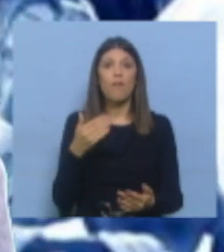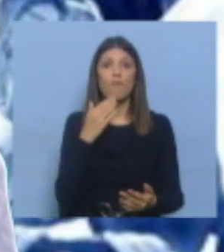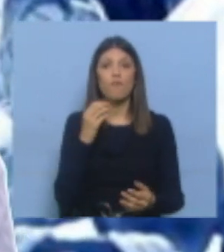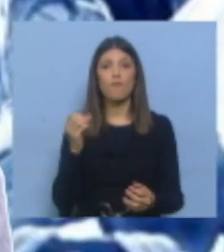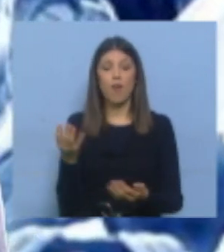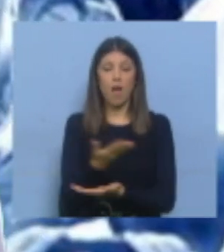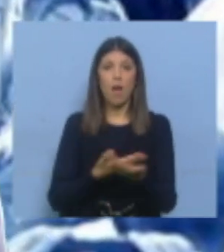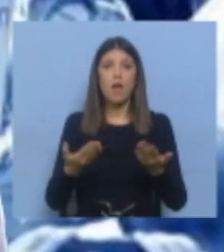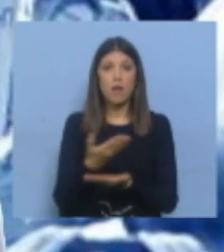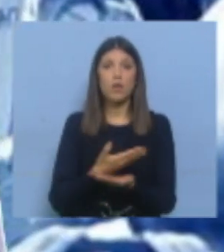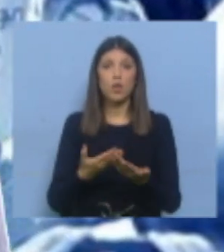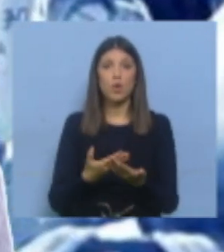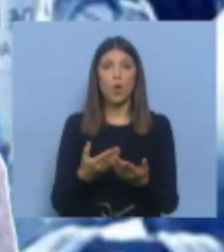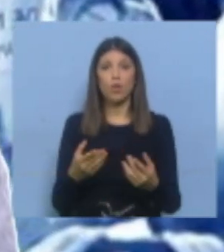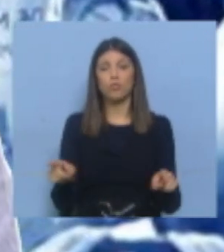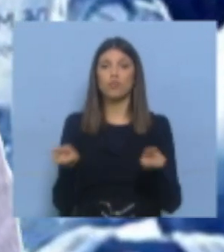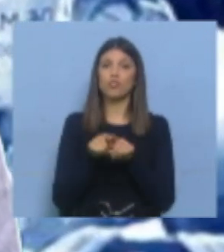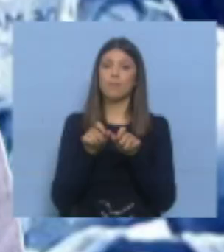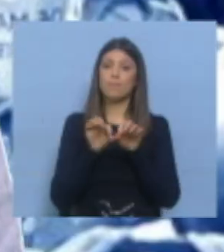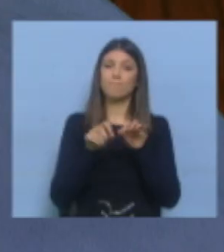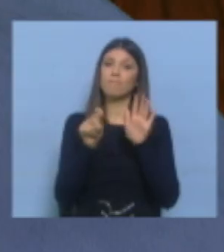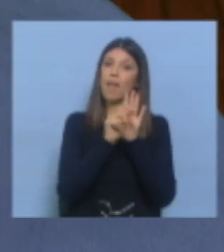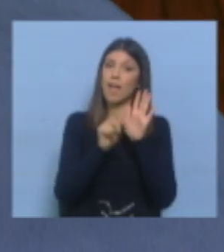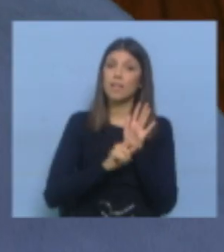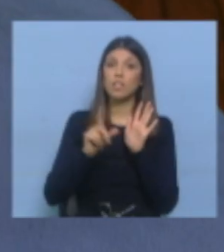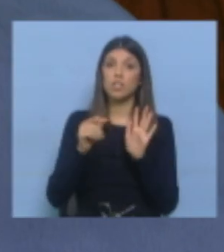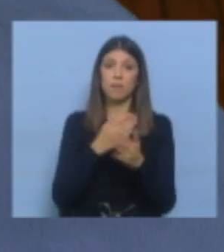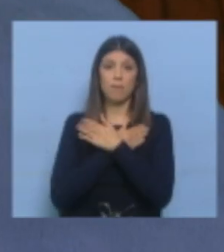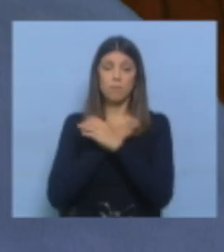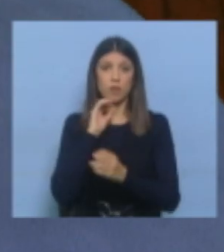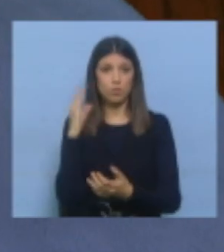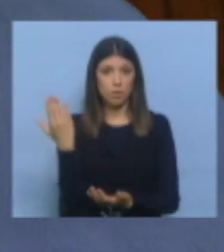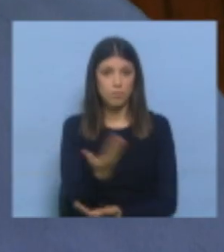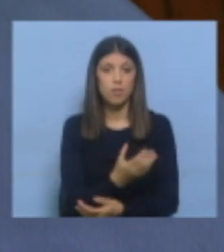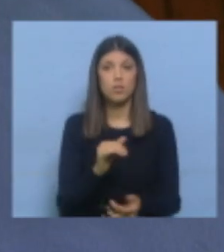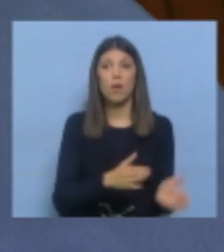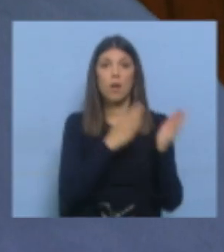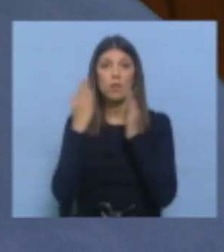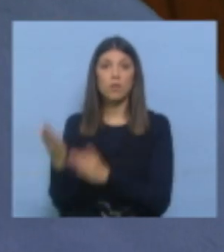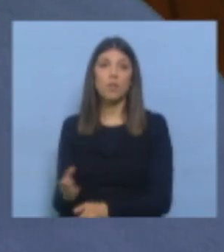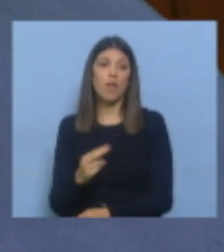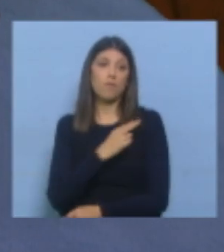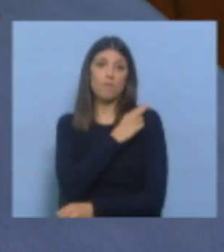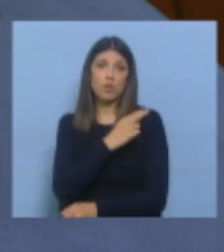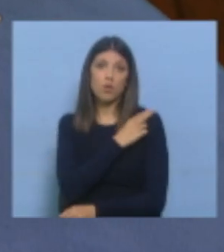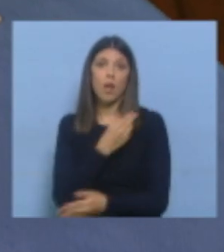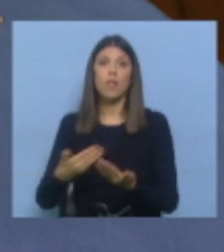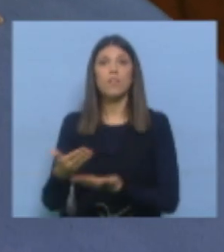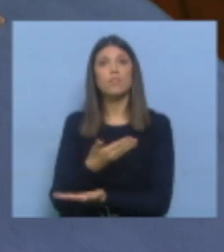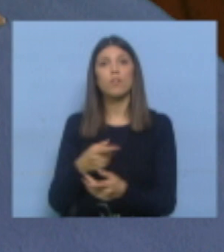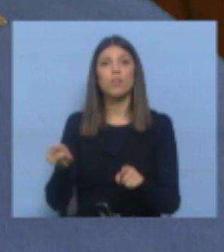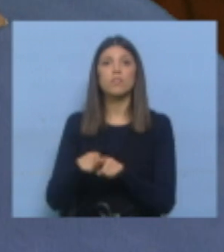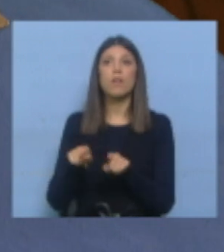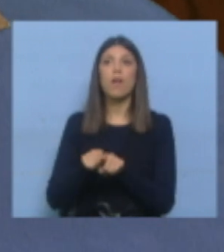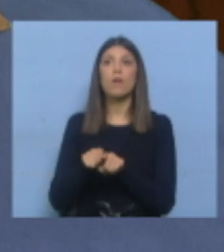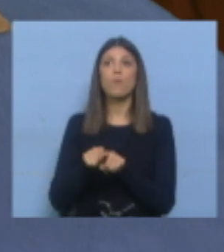éticos. E começando por aí também. Por outro lado, eu acho que uma Business School é também uma janela aberta para o que se passa dentro das empresas e nós, na Nova